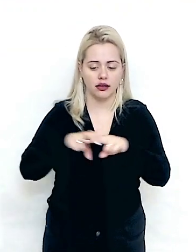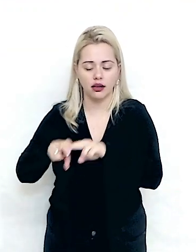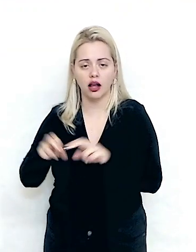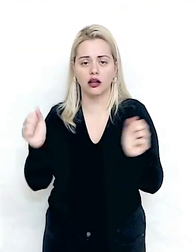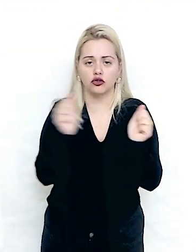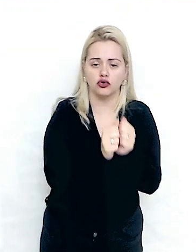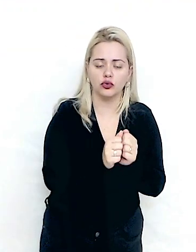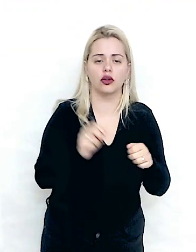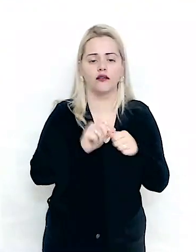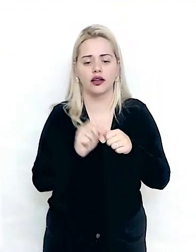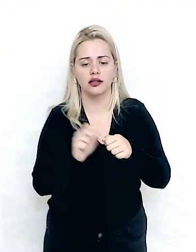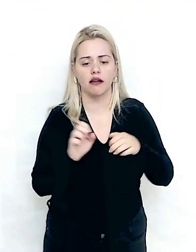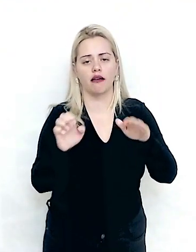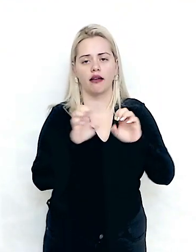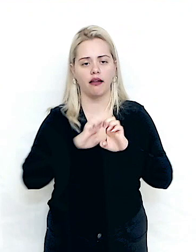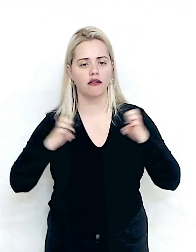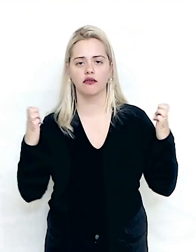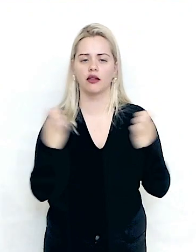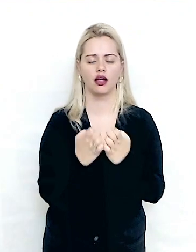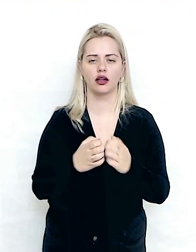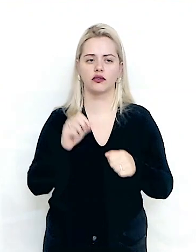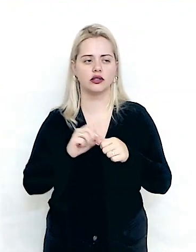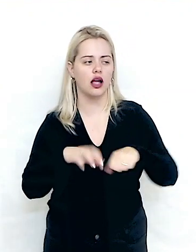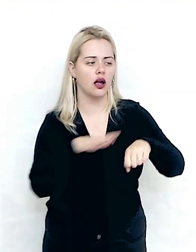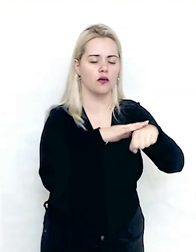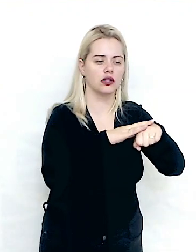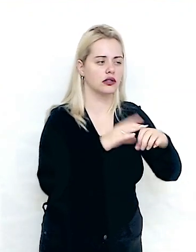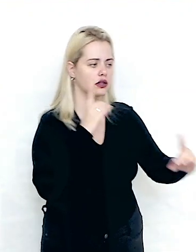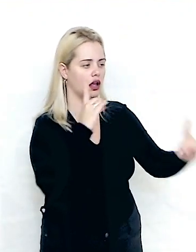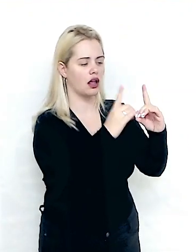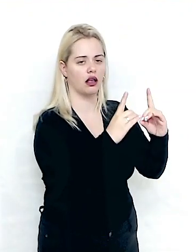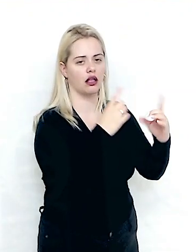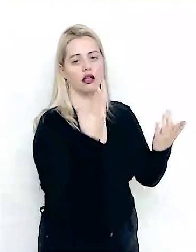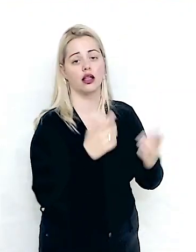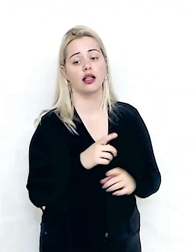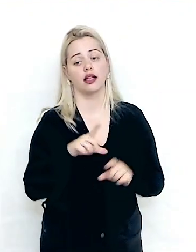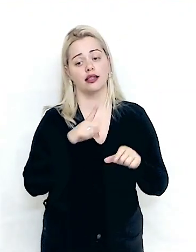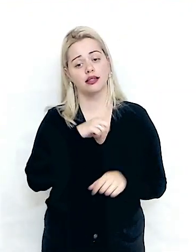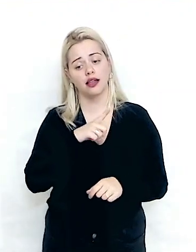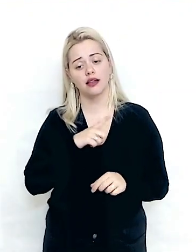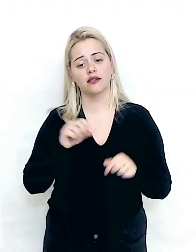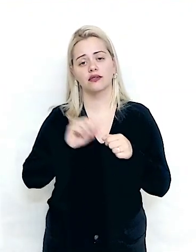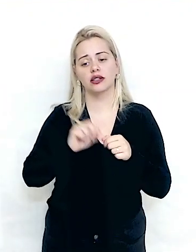mesmos eventos, e que pudessem conversar diretamente, tudo isso teve que ser reinventado.